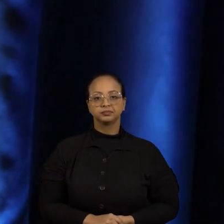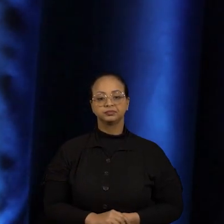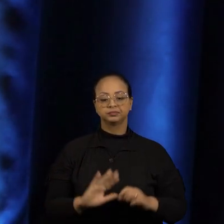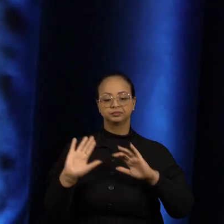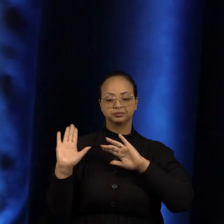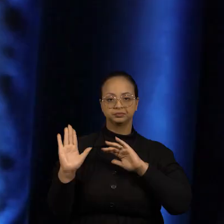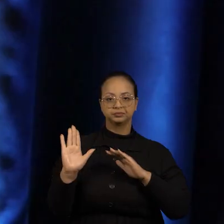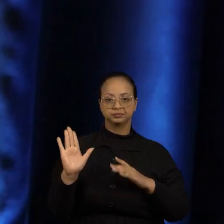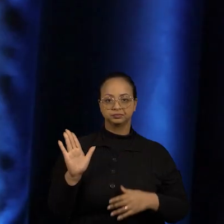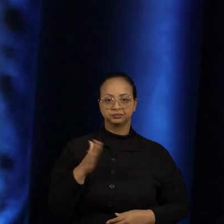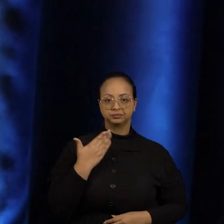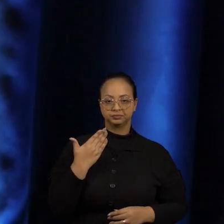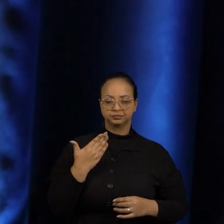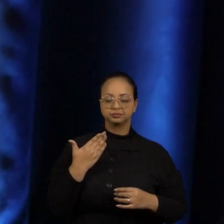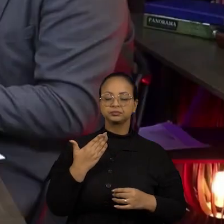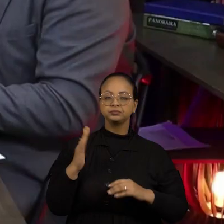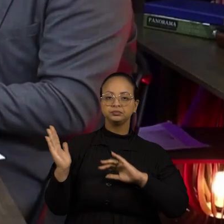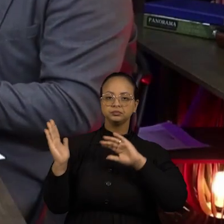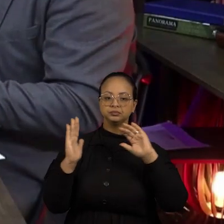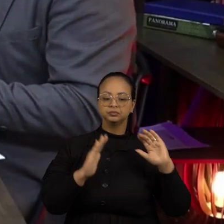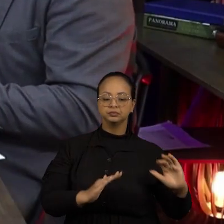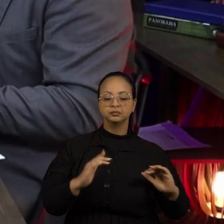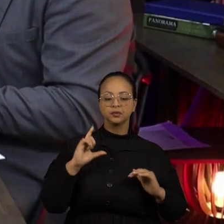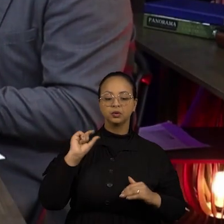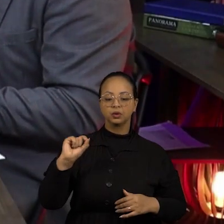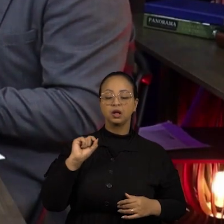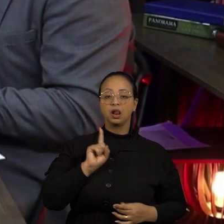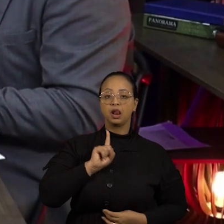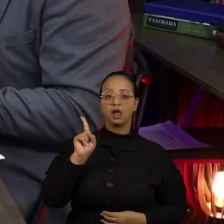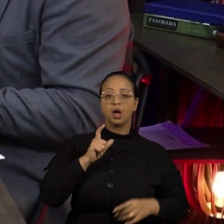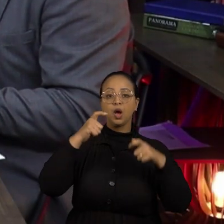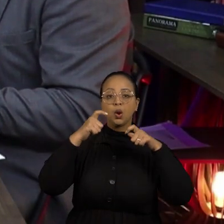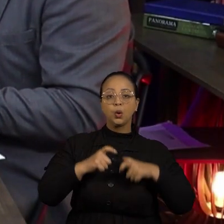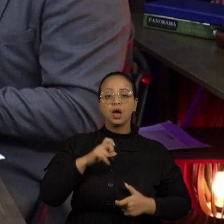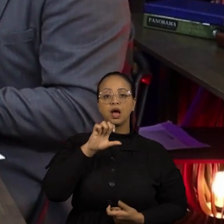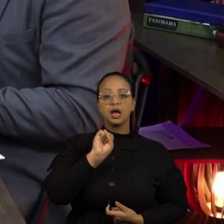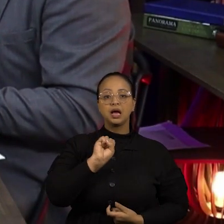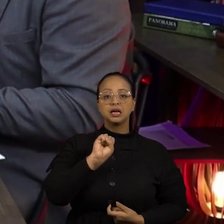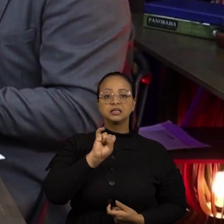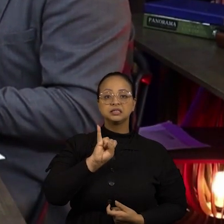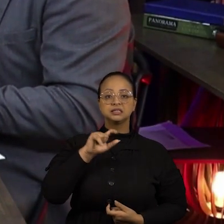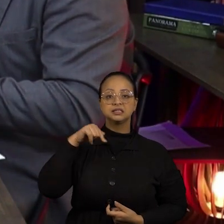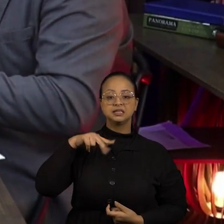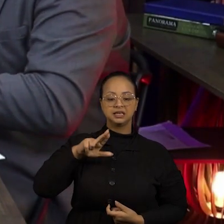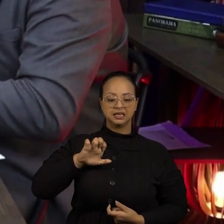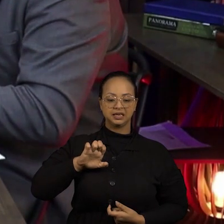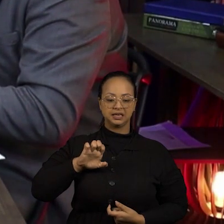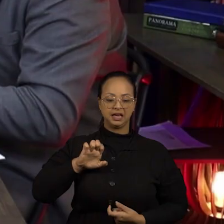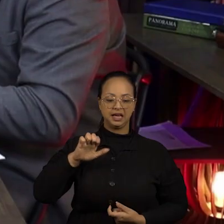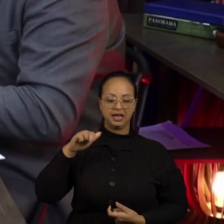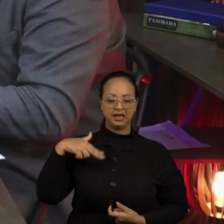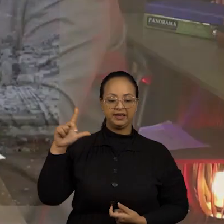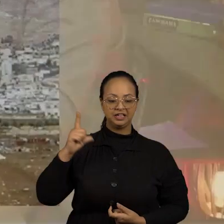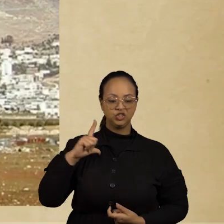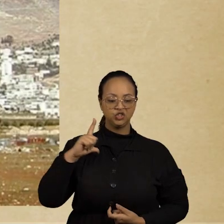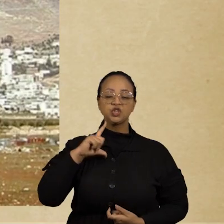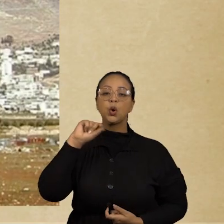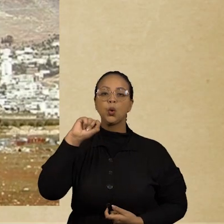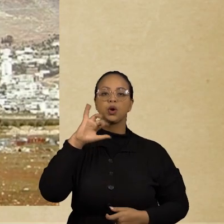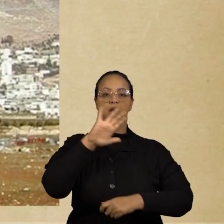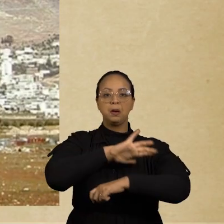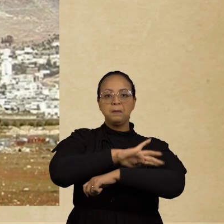próximo slide. Siquém era uma cidade que ela estava entre duas montanhas. Interessante. E